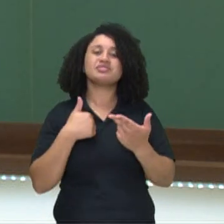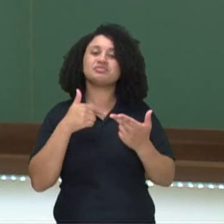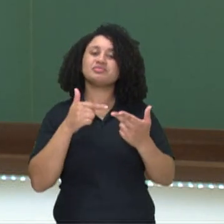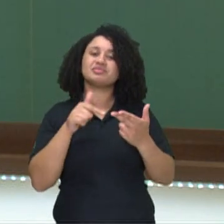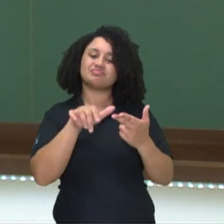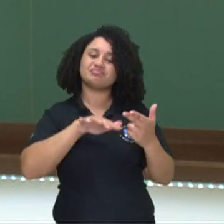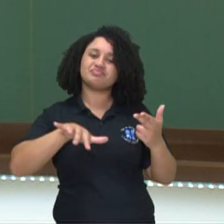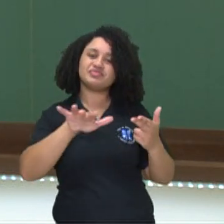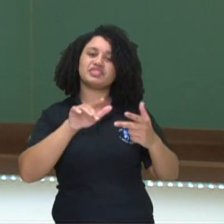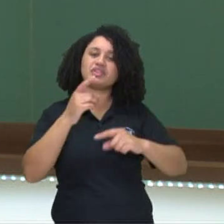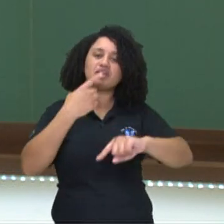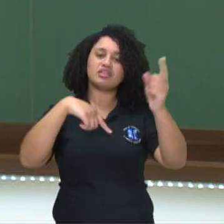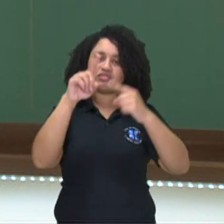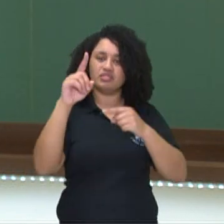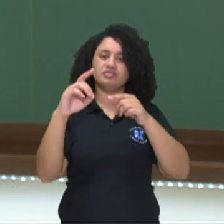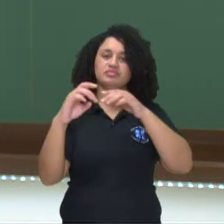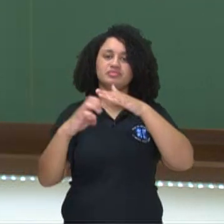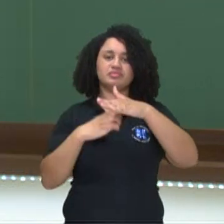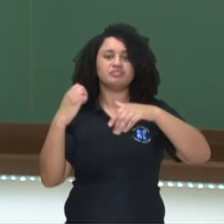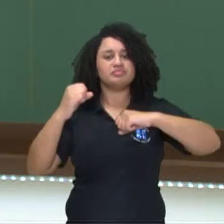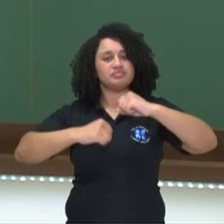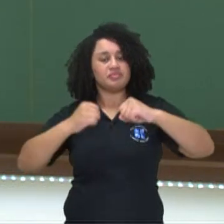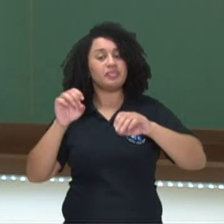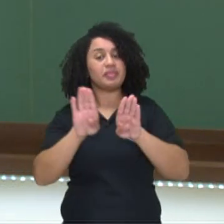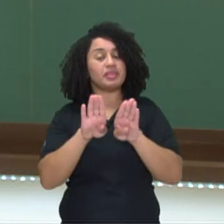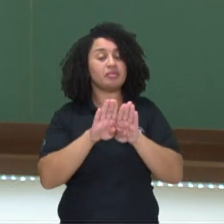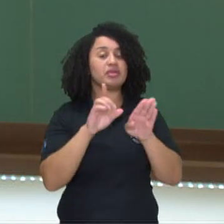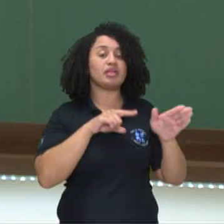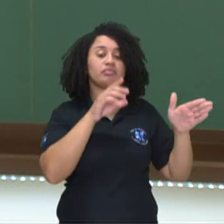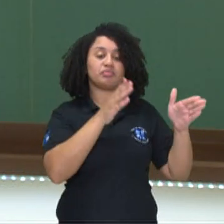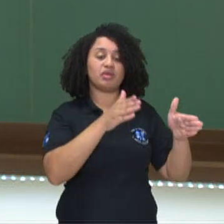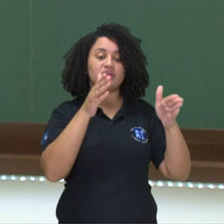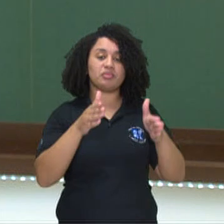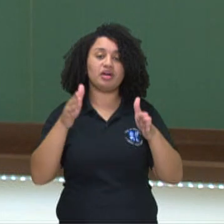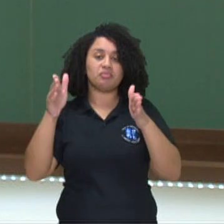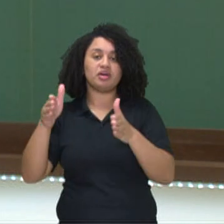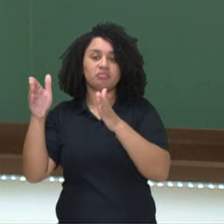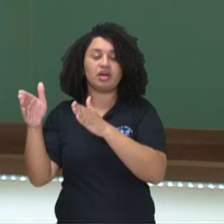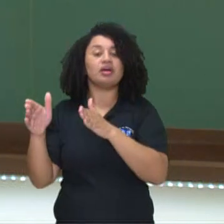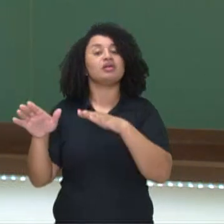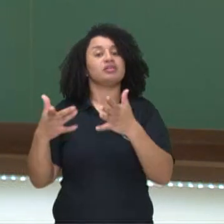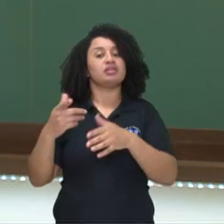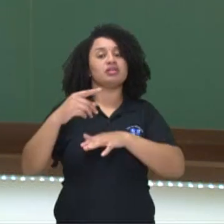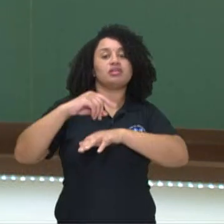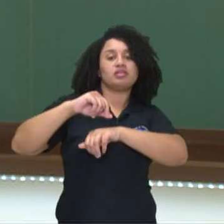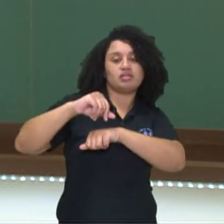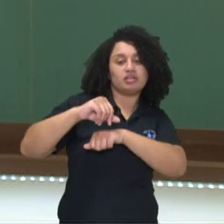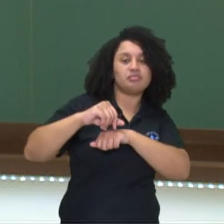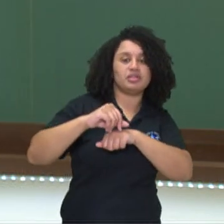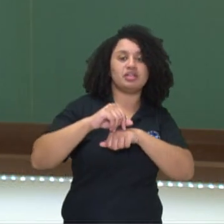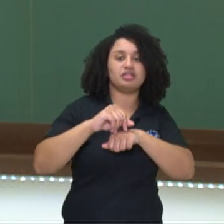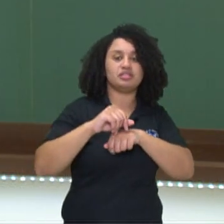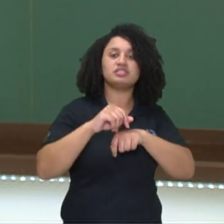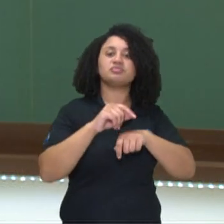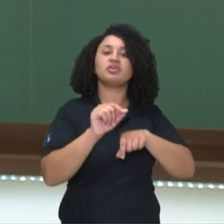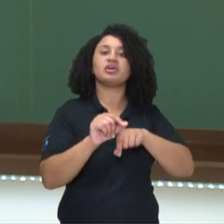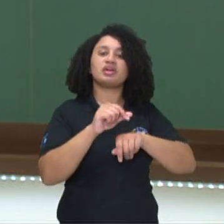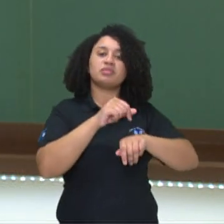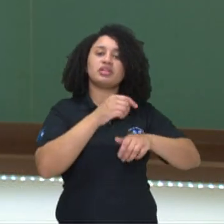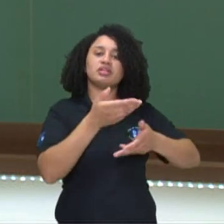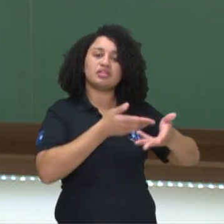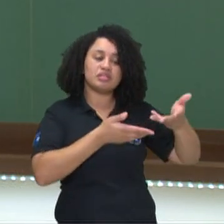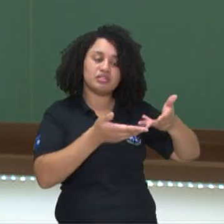redor da Revolução Industrial, eu também tenho etapas. Então, capitalismo industrial, primeira revolução